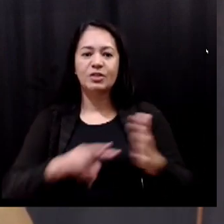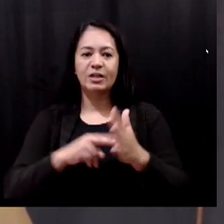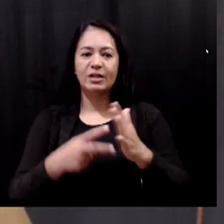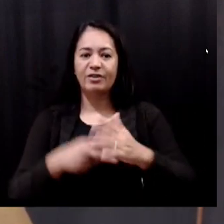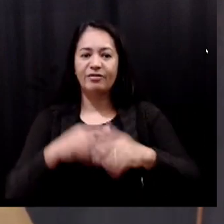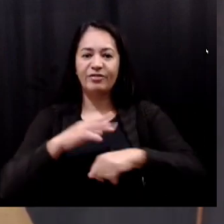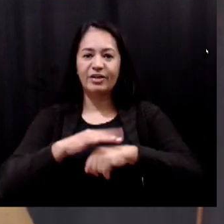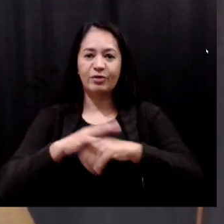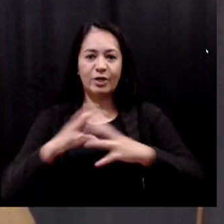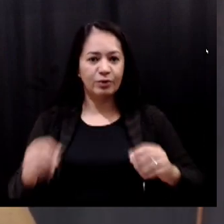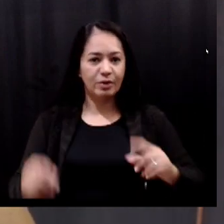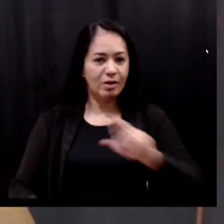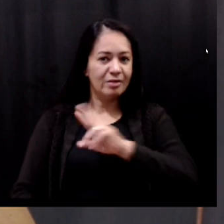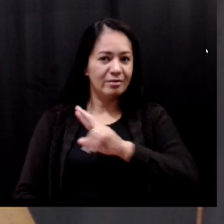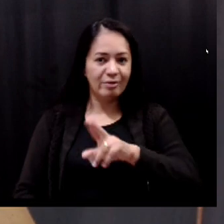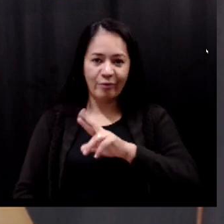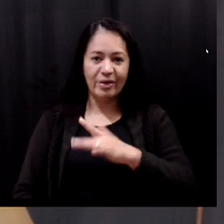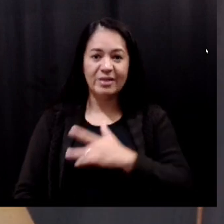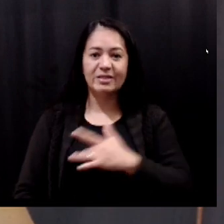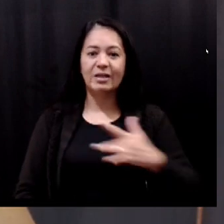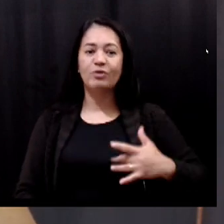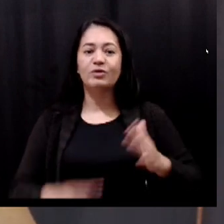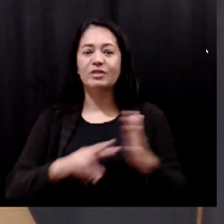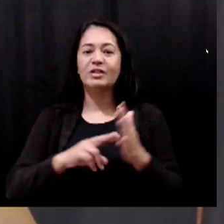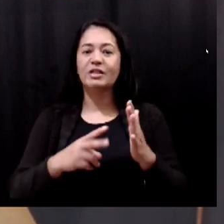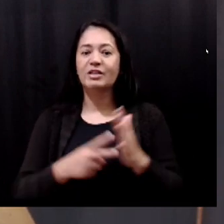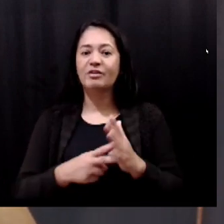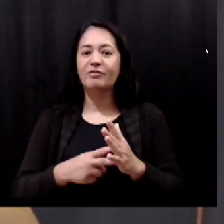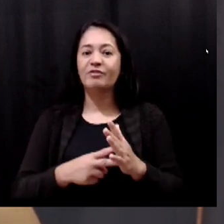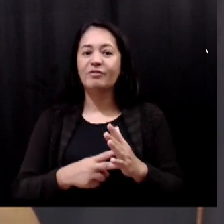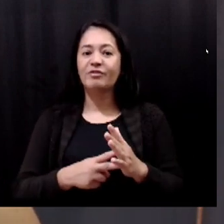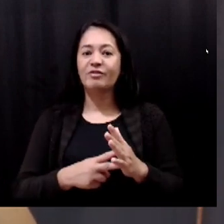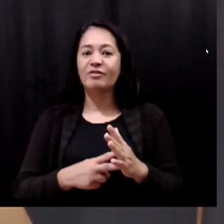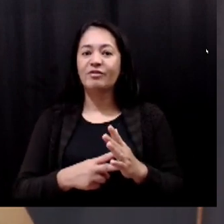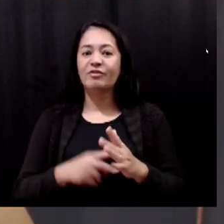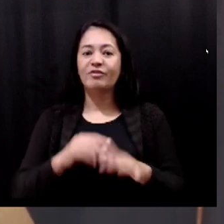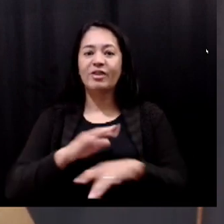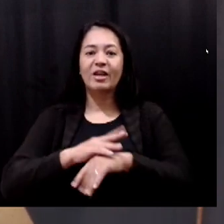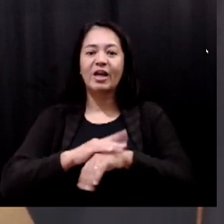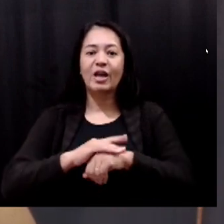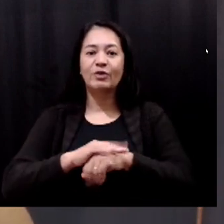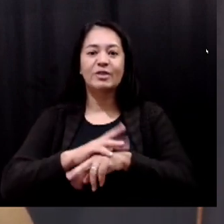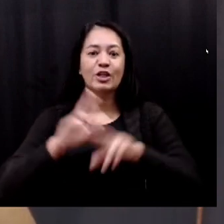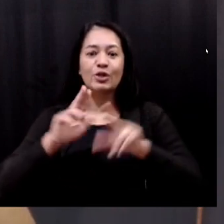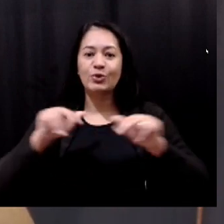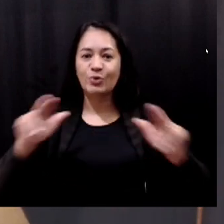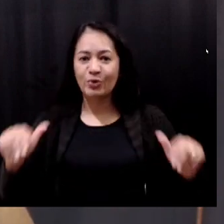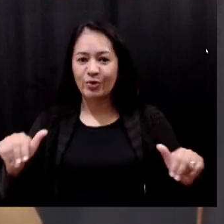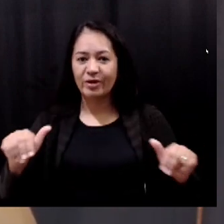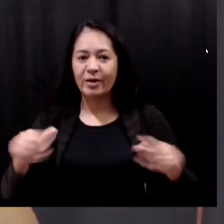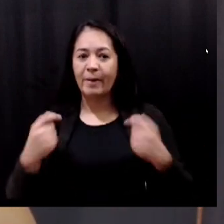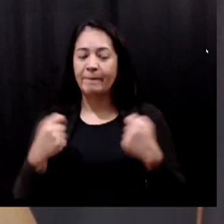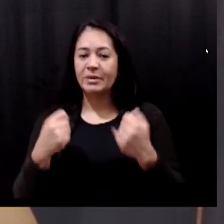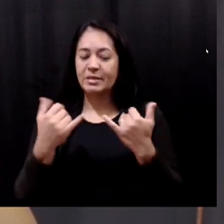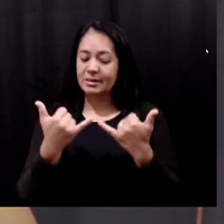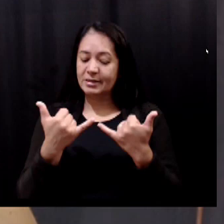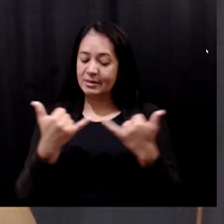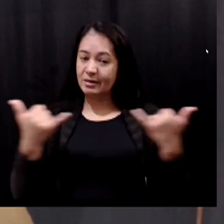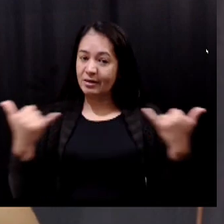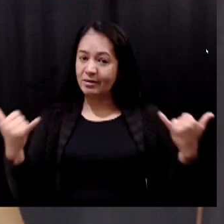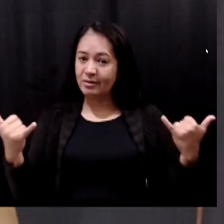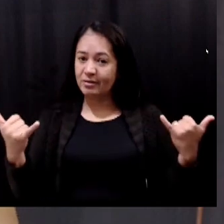não adoecer. Então a gente precisa estar atento, porque é a linha do trem. Se a gente já ultrapassou, é a hora de